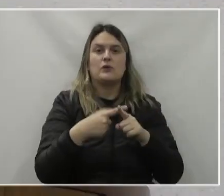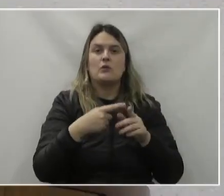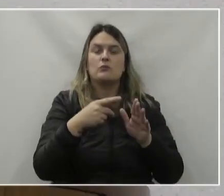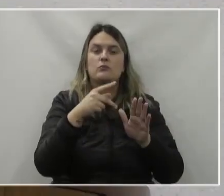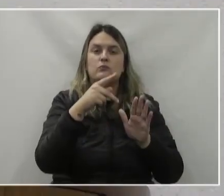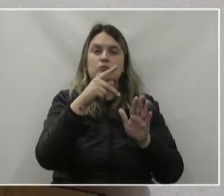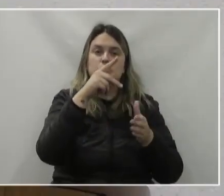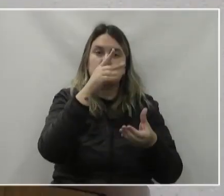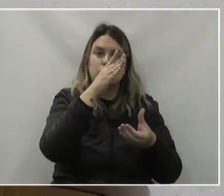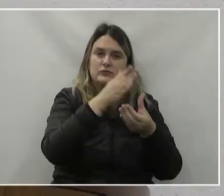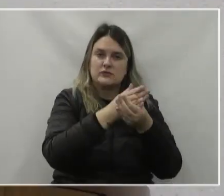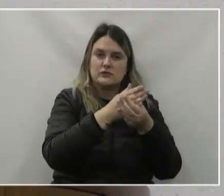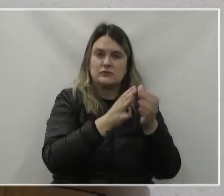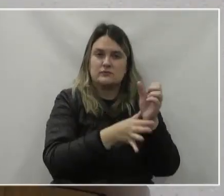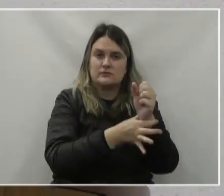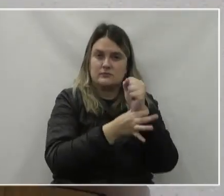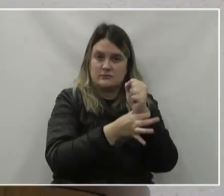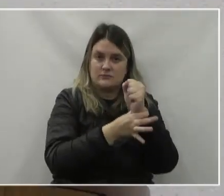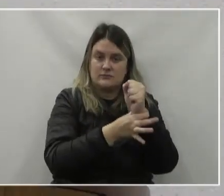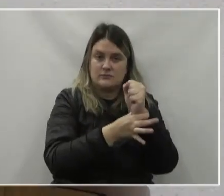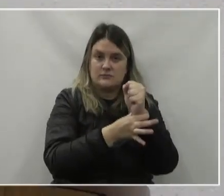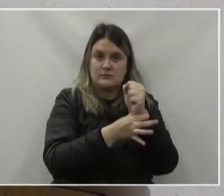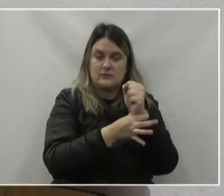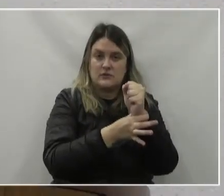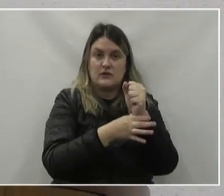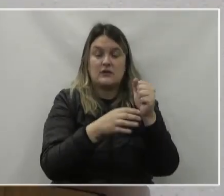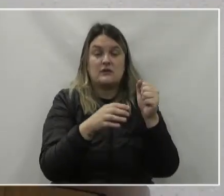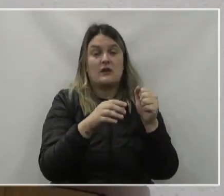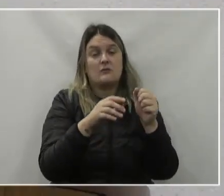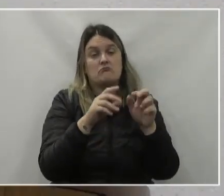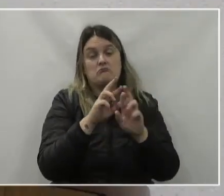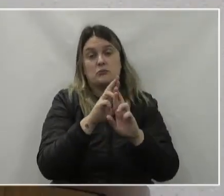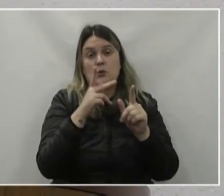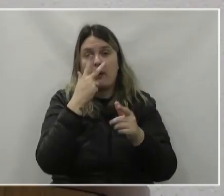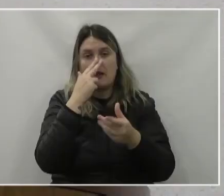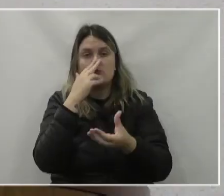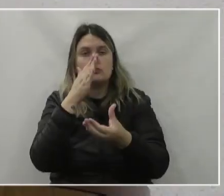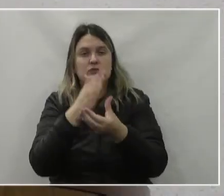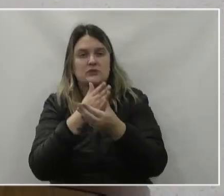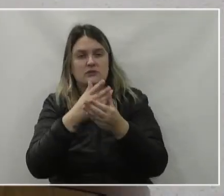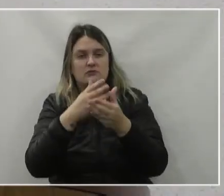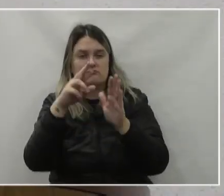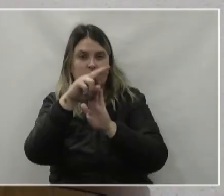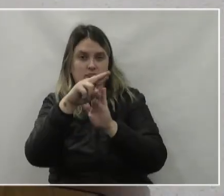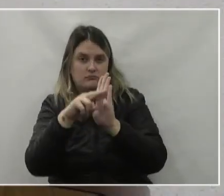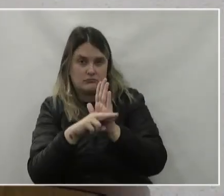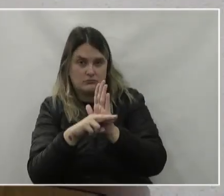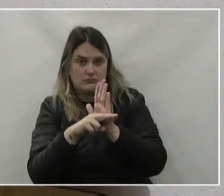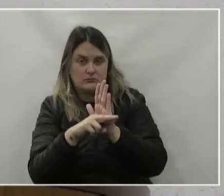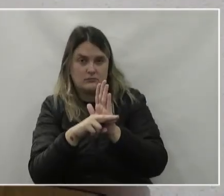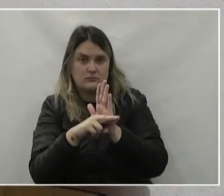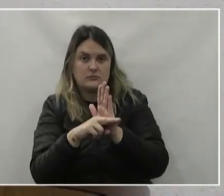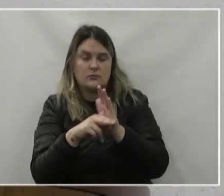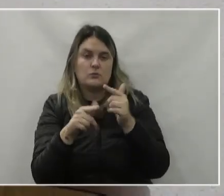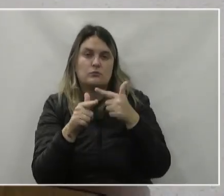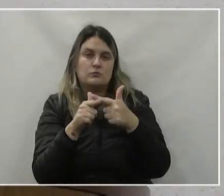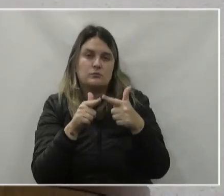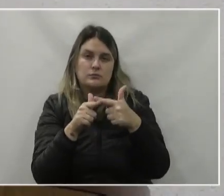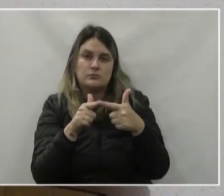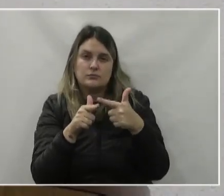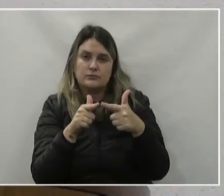ele tomou um ordenamento de um processo regular, né? Então, teve um problema mais ou menos